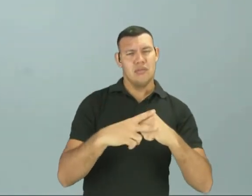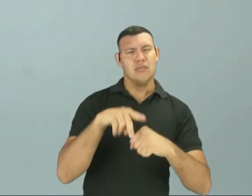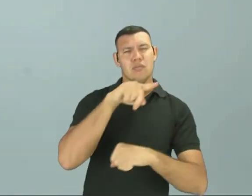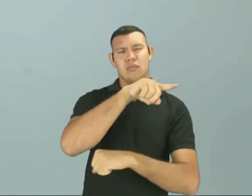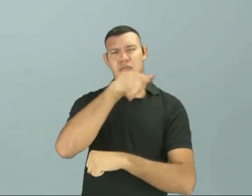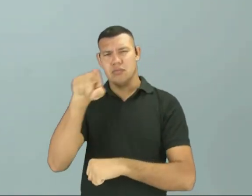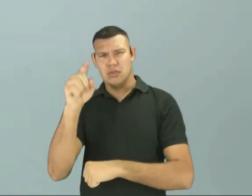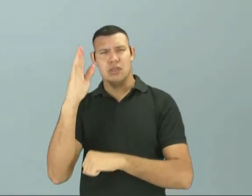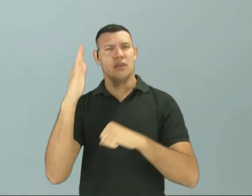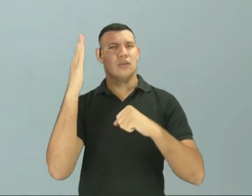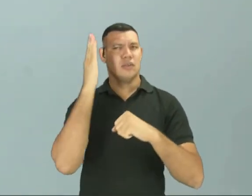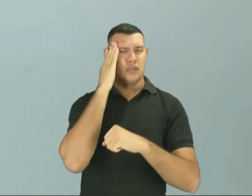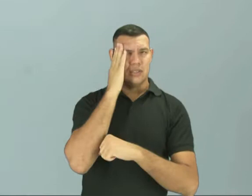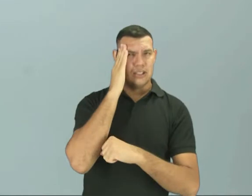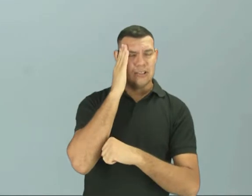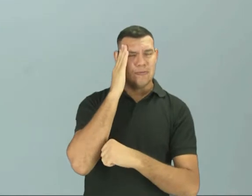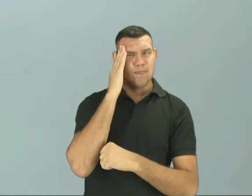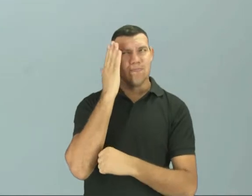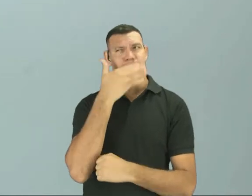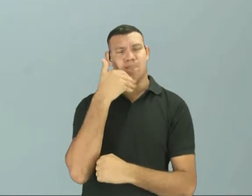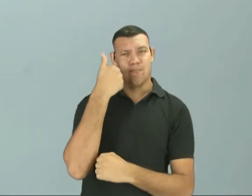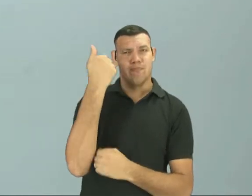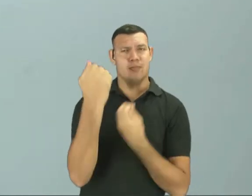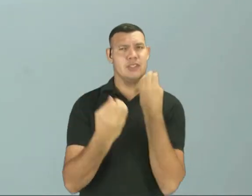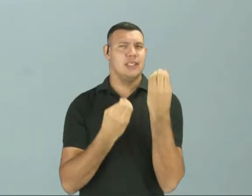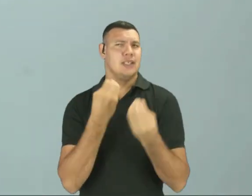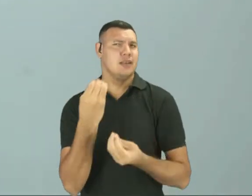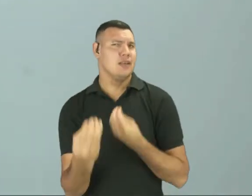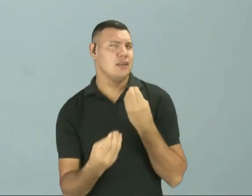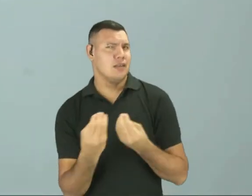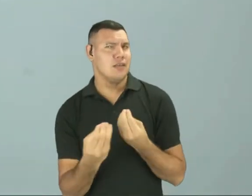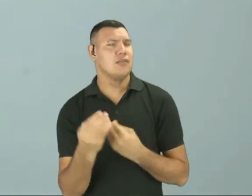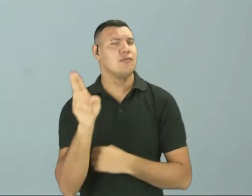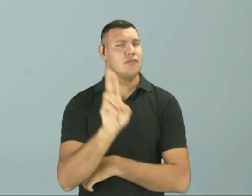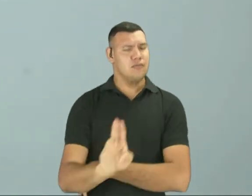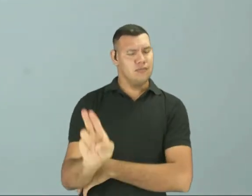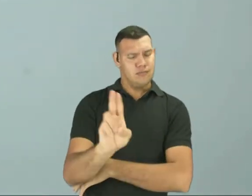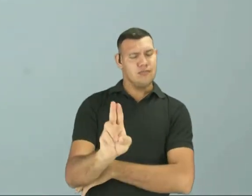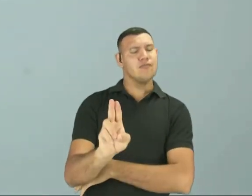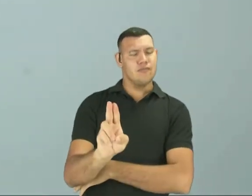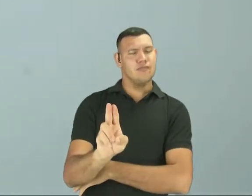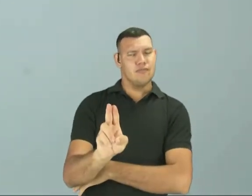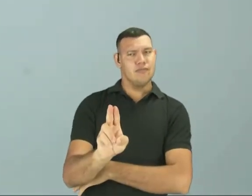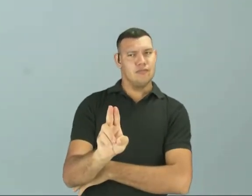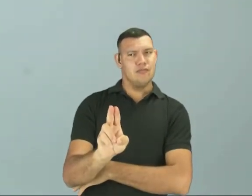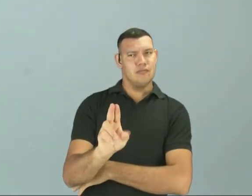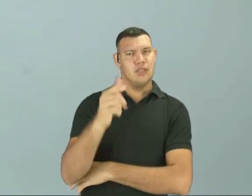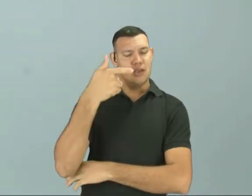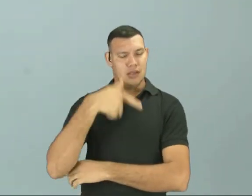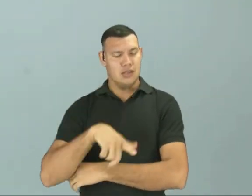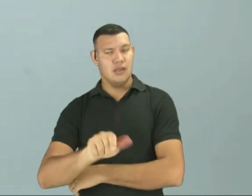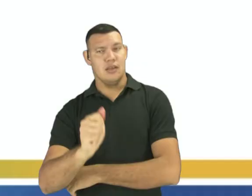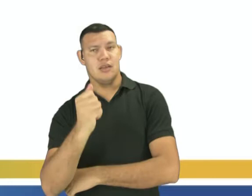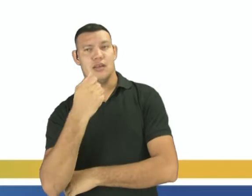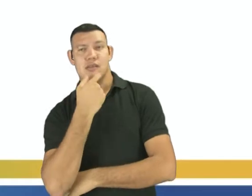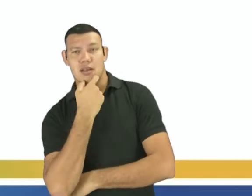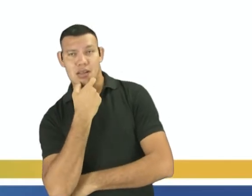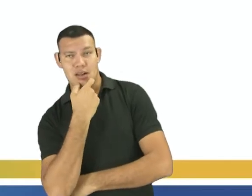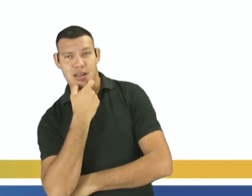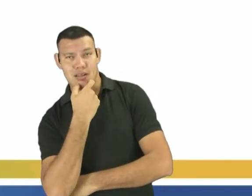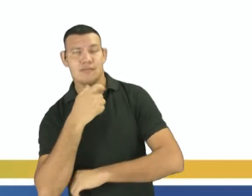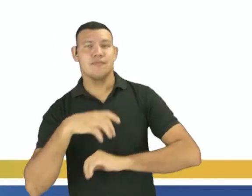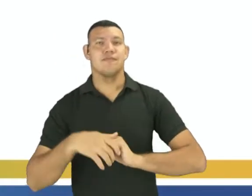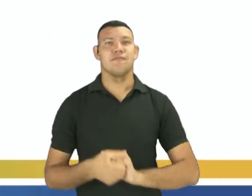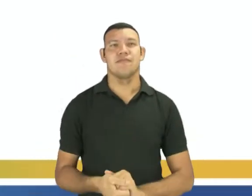melhor, né, entender um pouco melhor de como se utiliza o gerúndio e o infinitivo na língua inglesa. Você